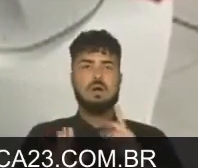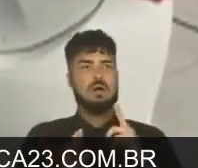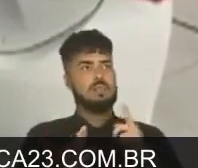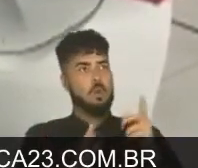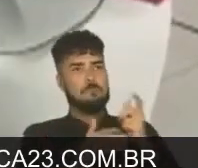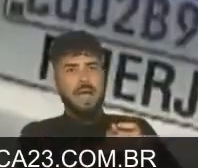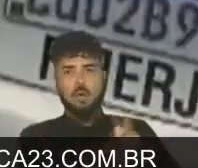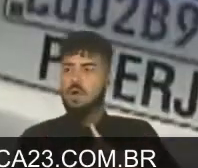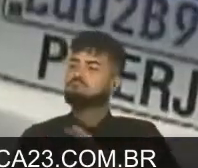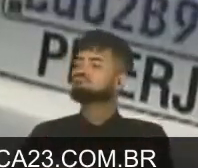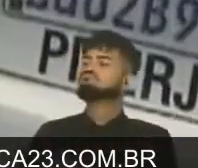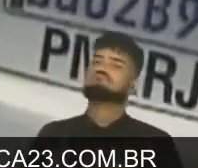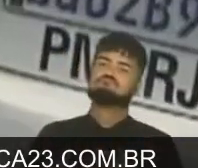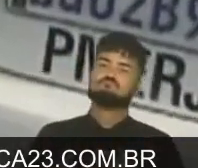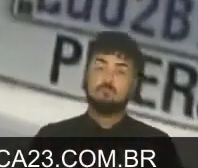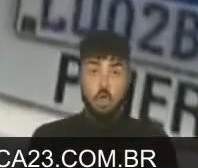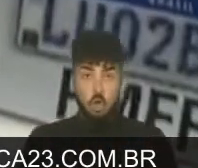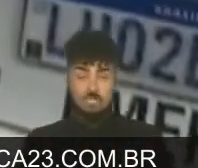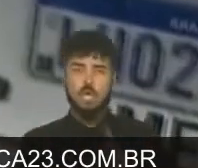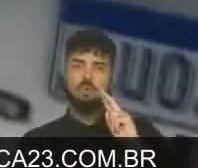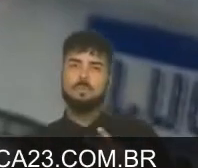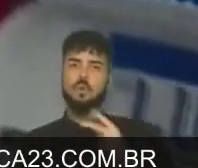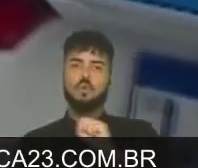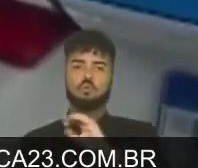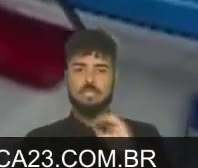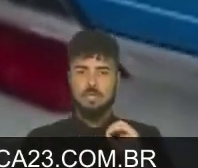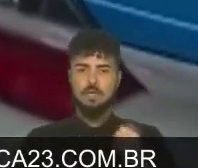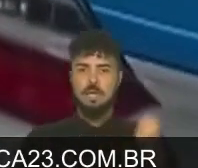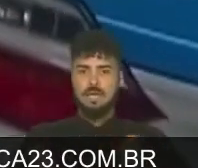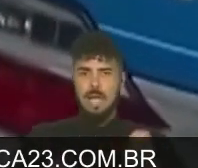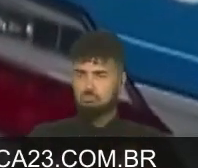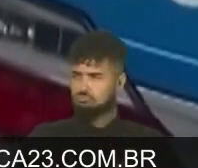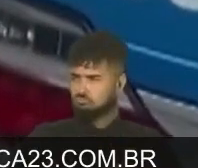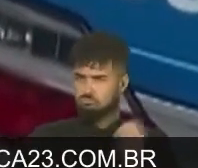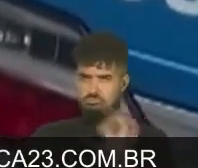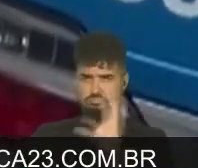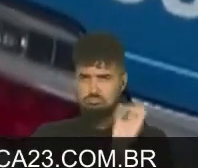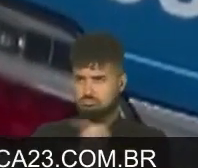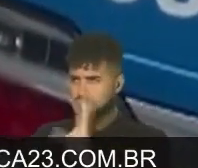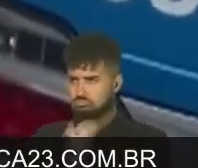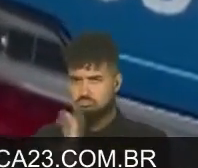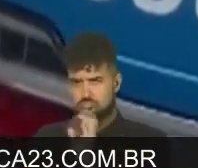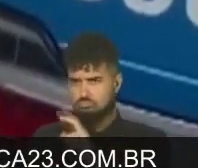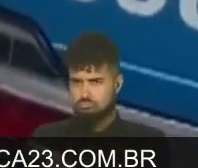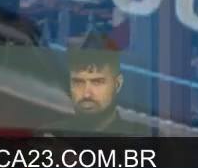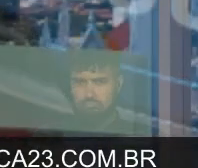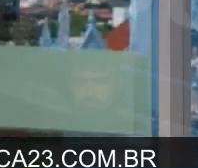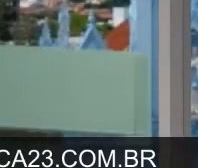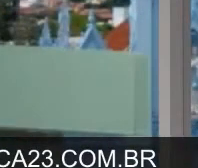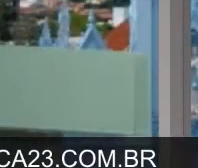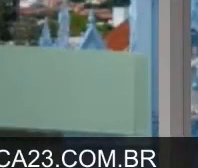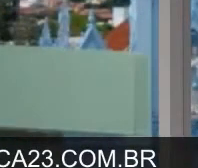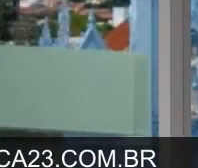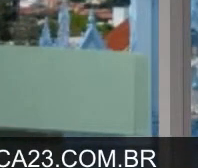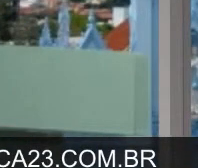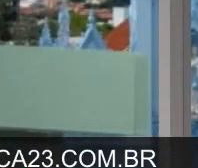hoje mais de 2.800 viaturas ativas, fazendo patrulhamento ostensivo em todo o estado.